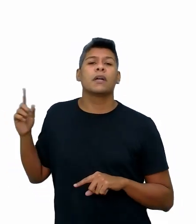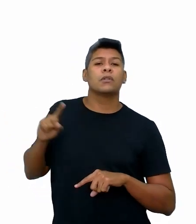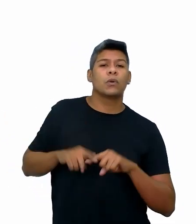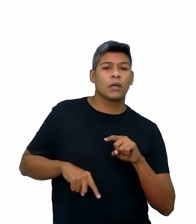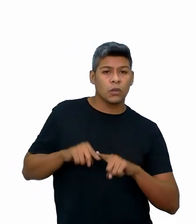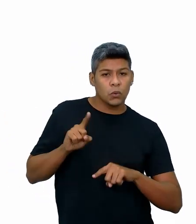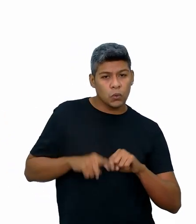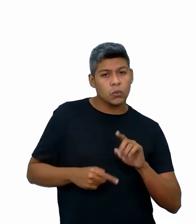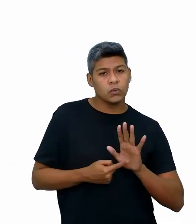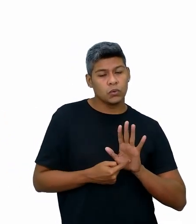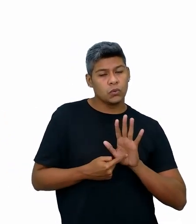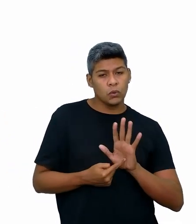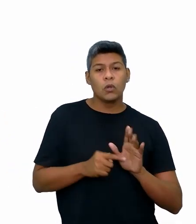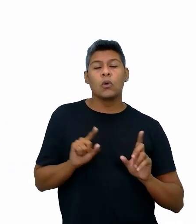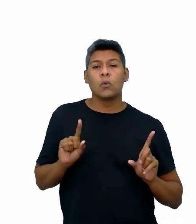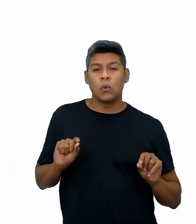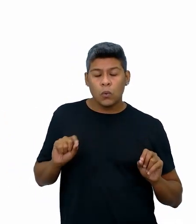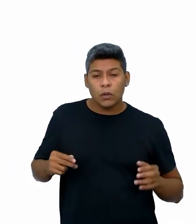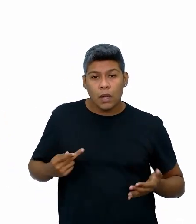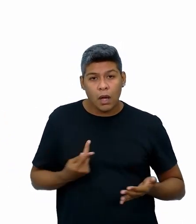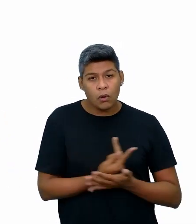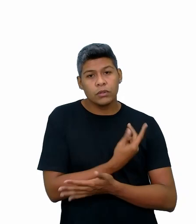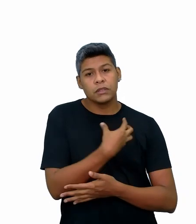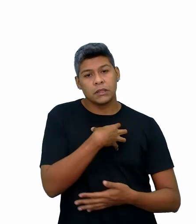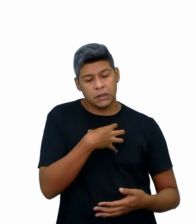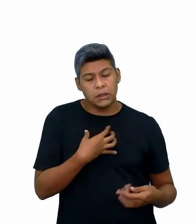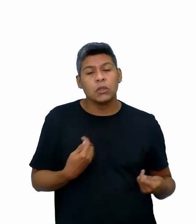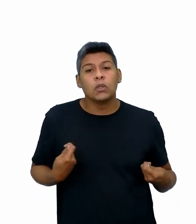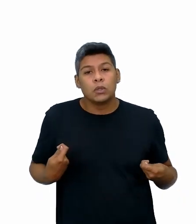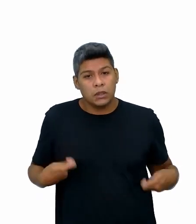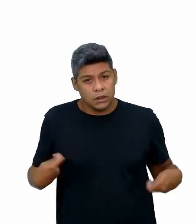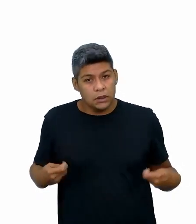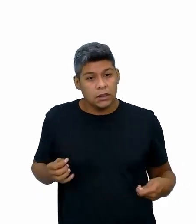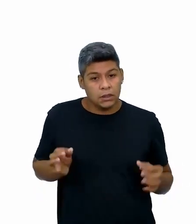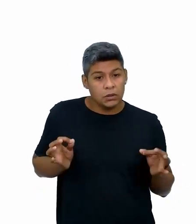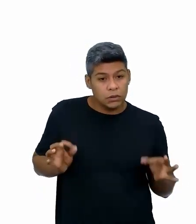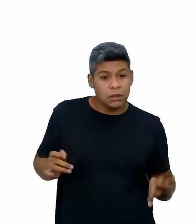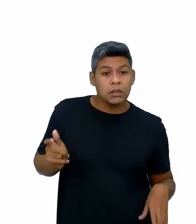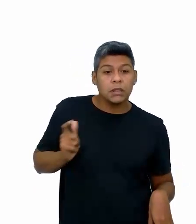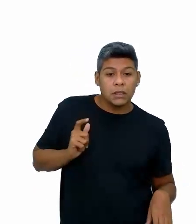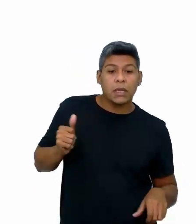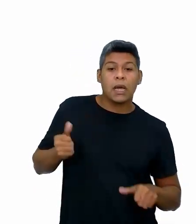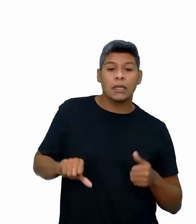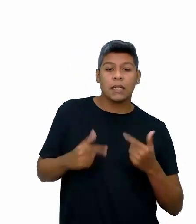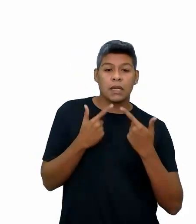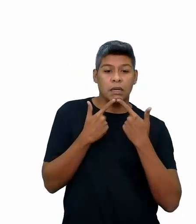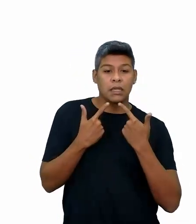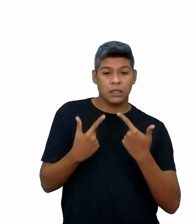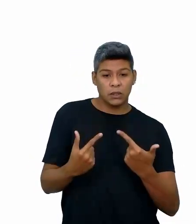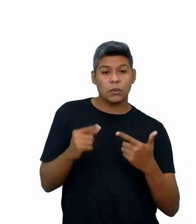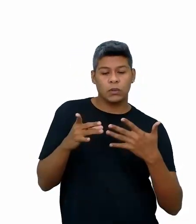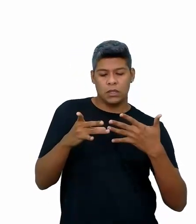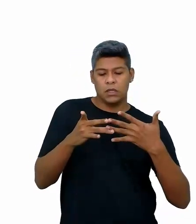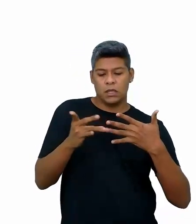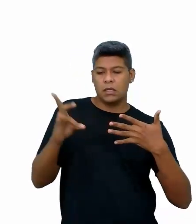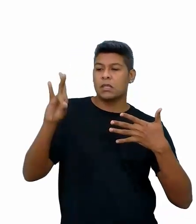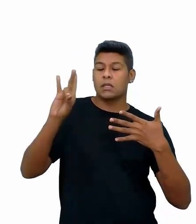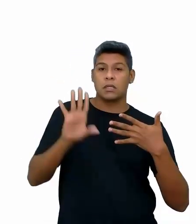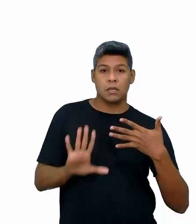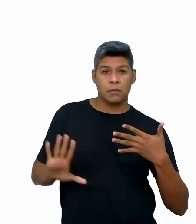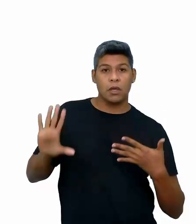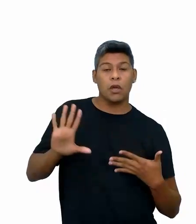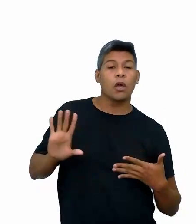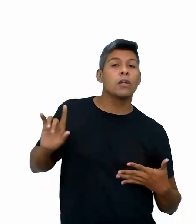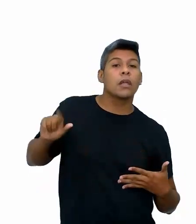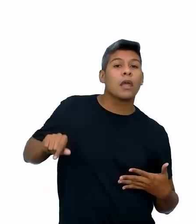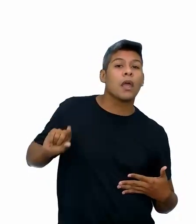para proporcionar ainda os efeitos e sentidos necessários, né? A gente tem aí análise linguística e semiótica com a